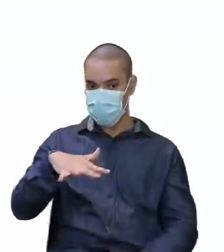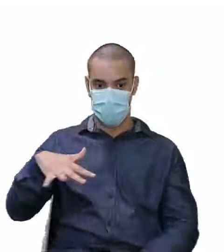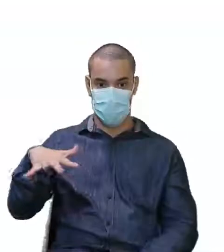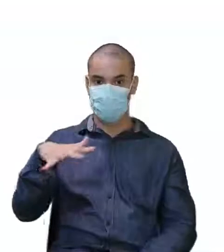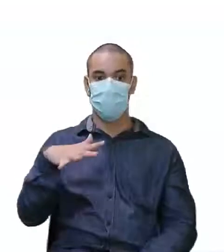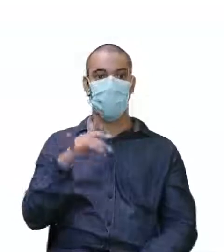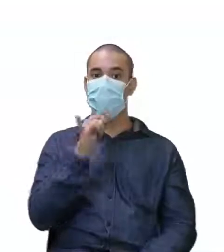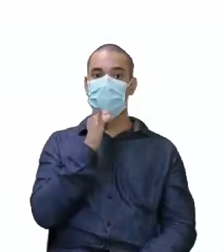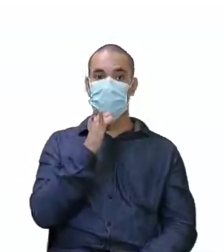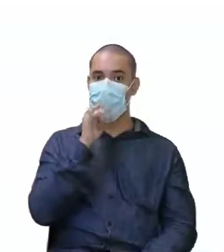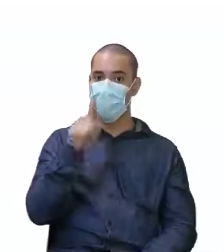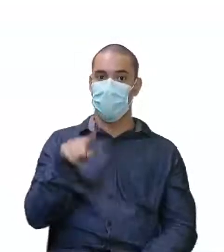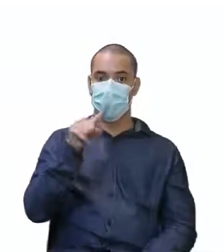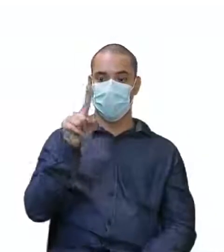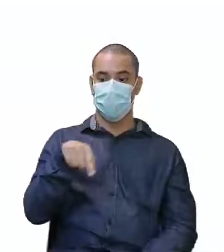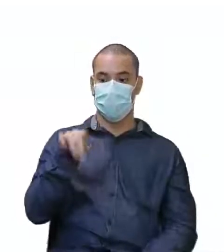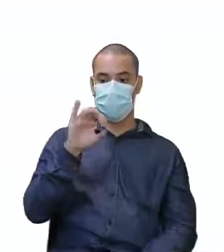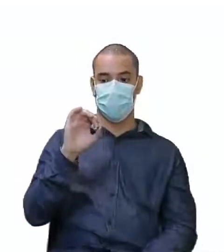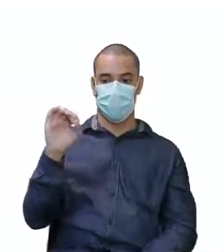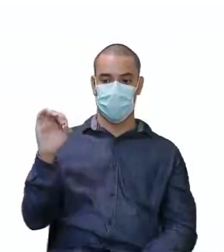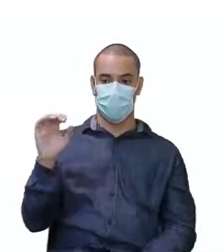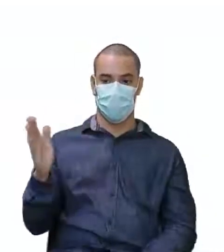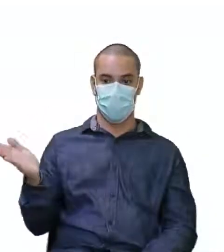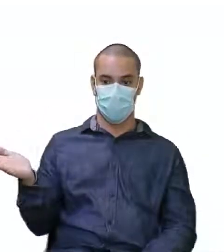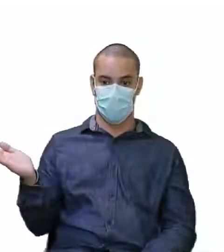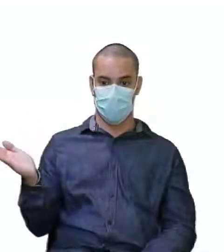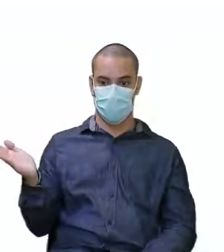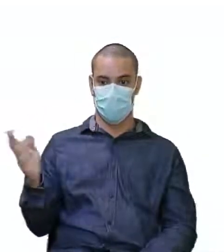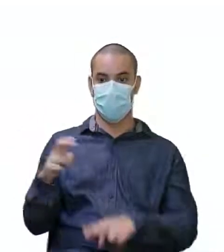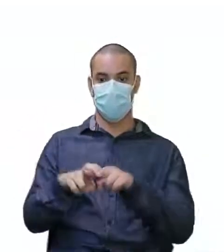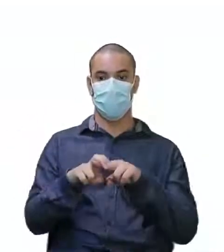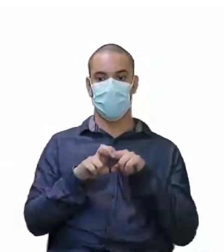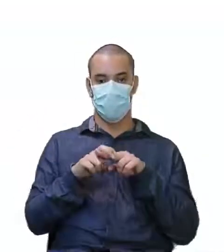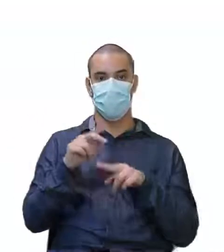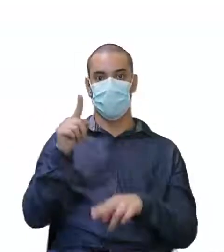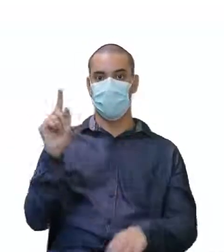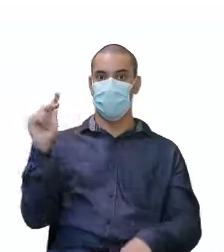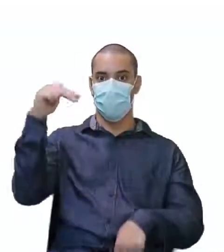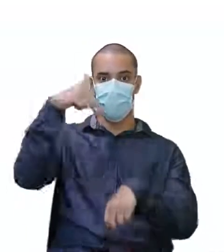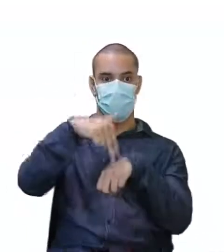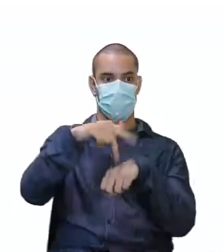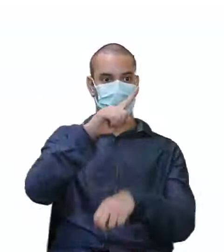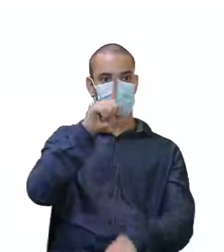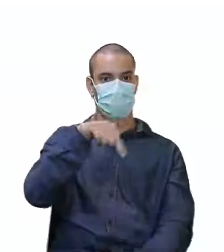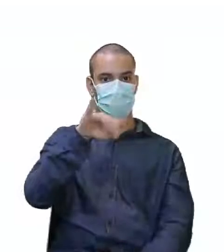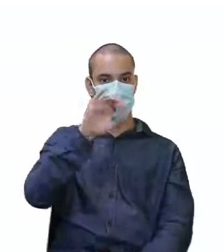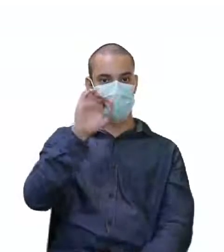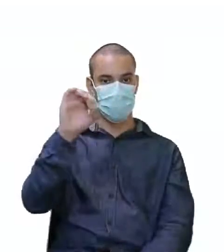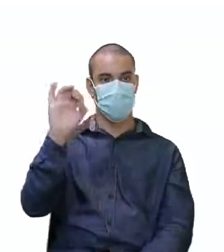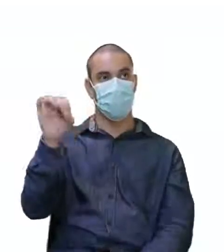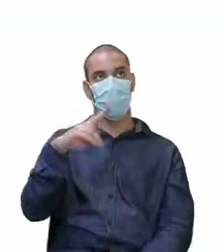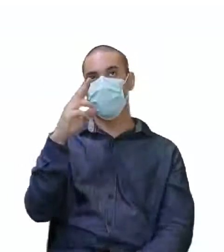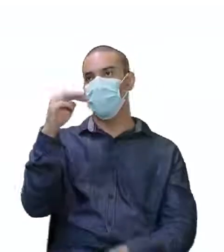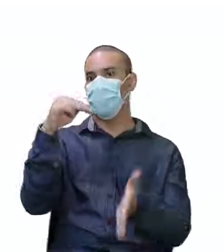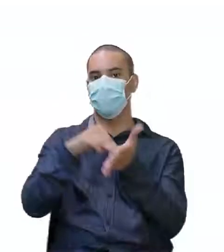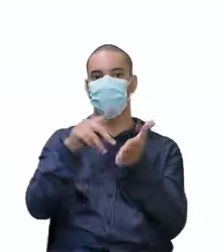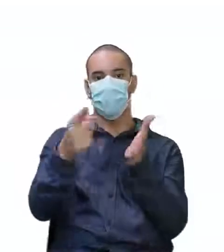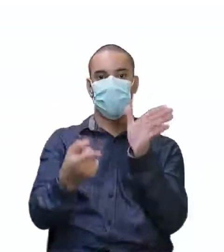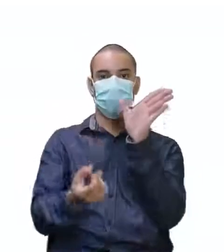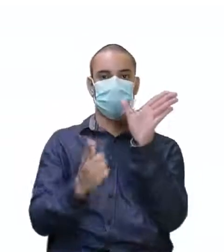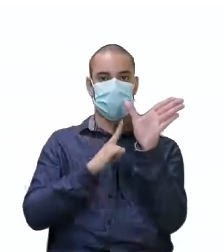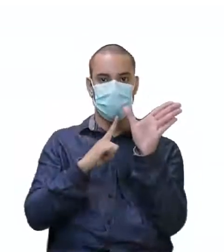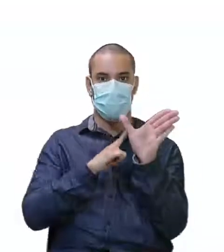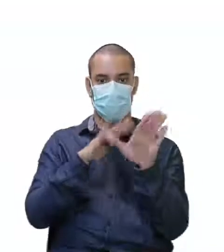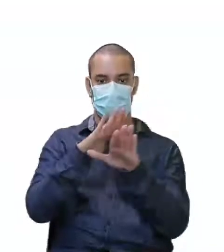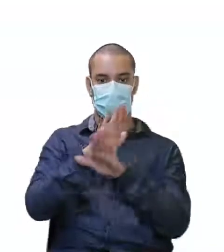Um exemplo são os zoológicos. Então, quando você vai num zoológico ou por algum motivo você cria algum